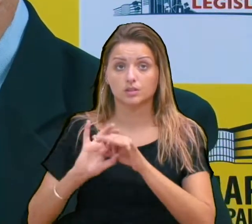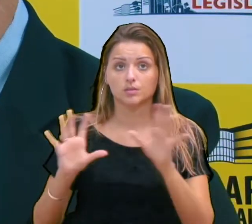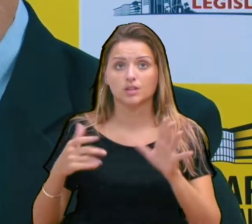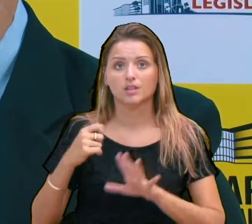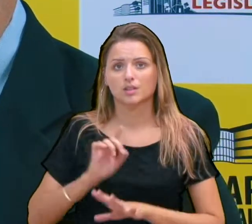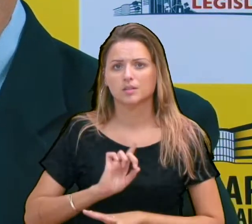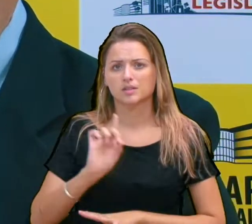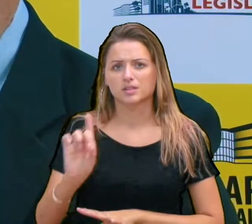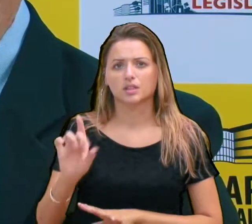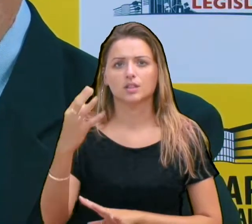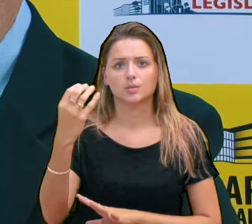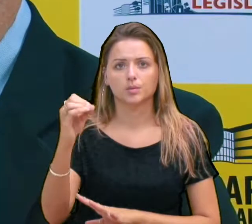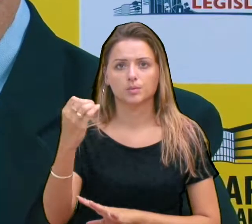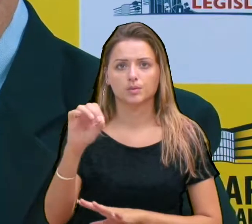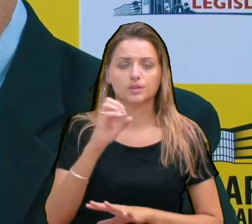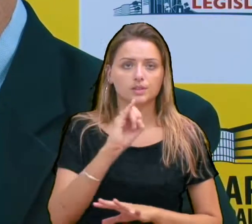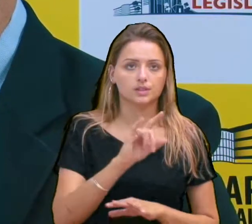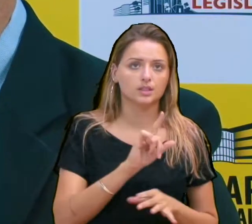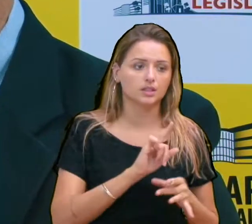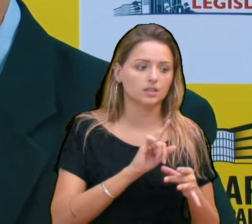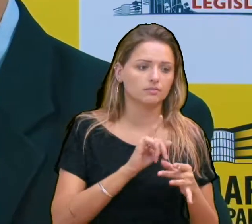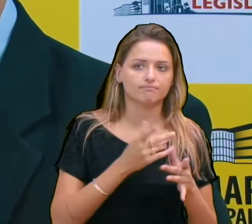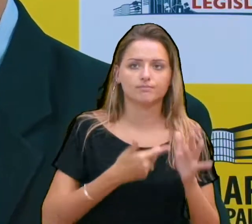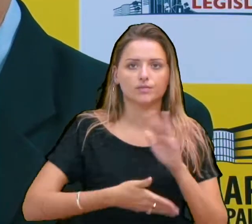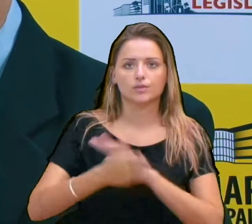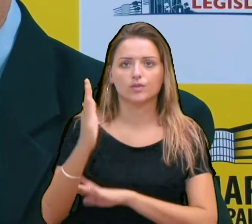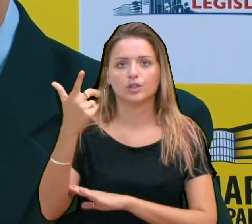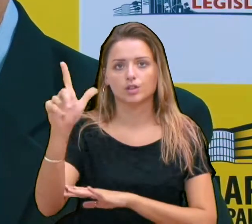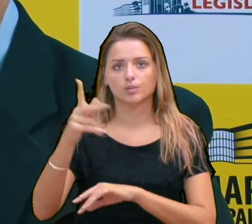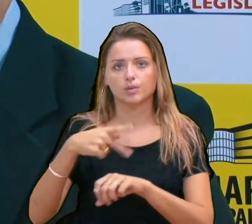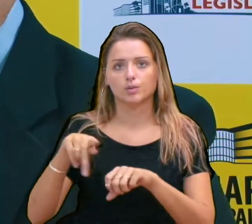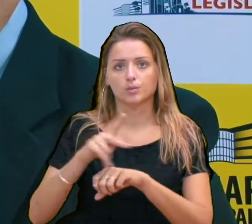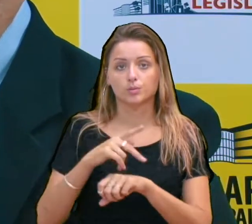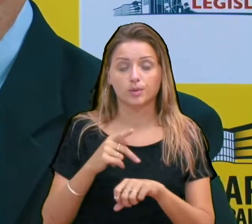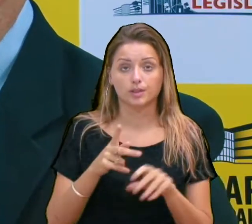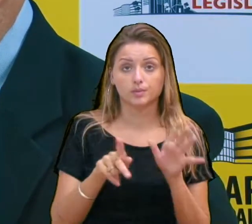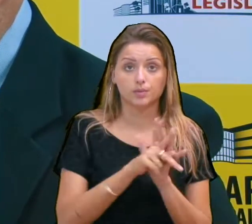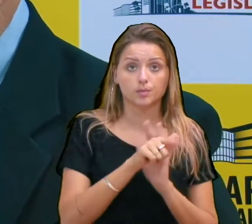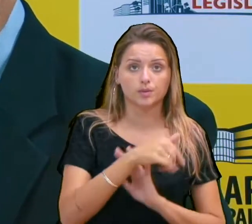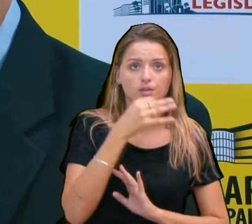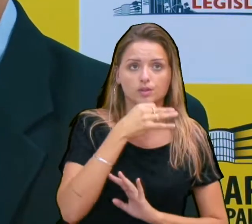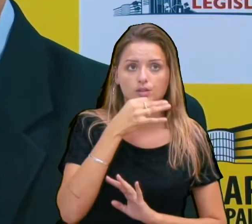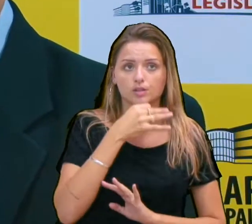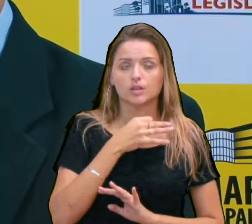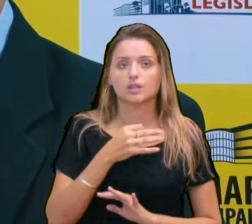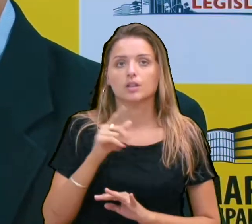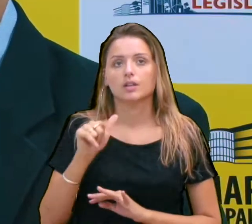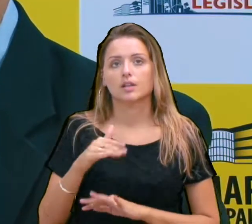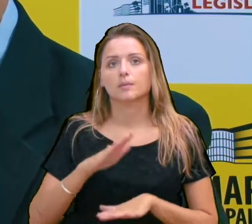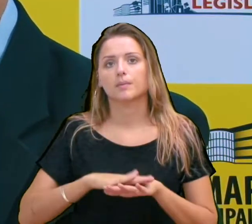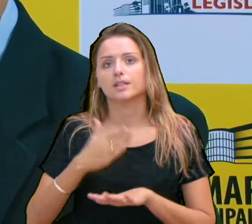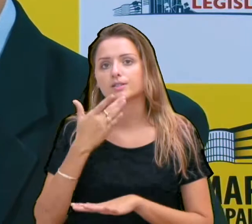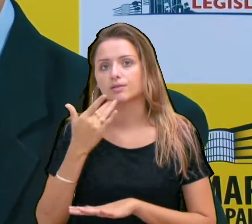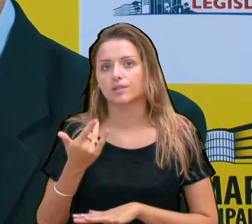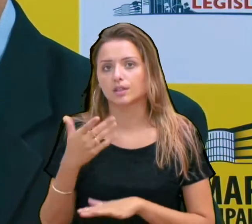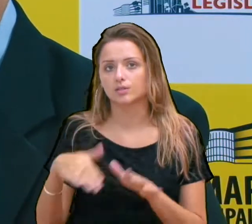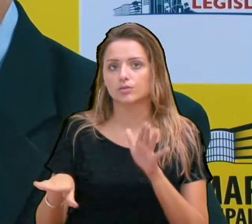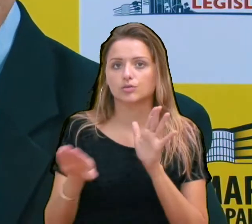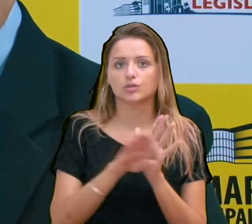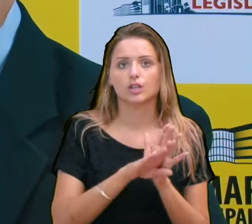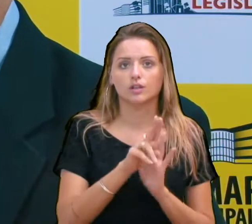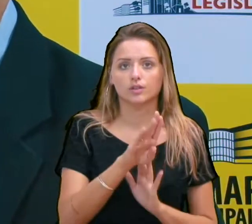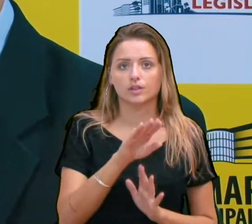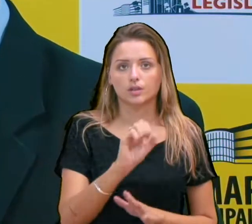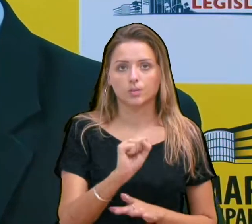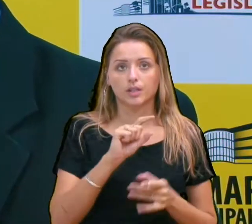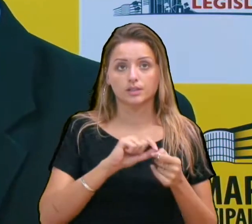que fosse sair deslocado do nosso país, principalmente de Caxias, né? Era uma certa facilidade, chegava na UBS e era feito